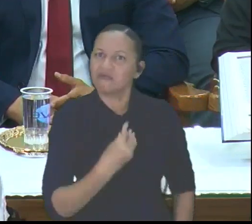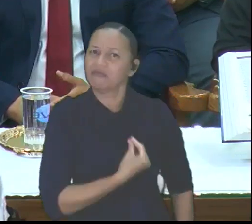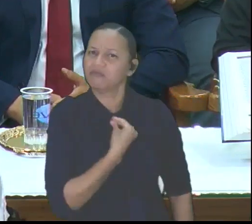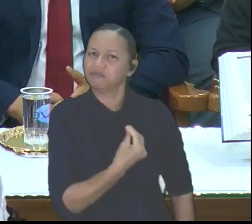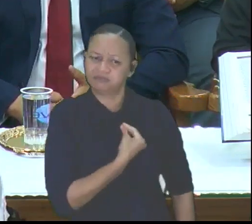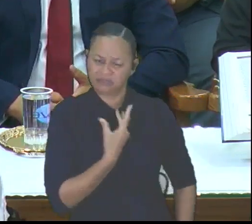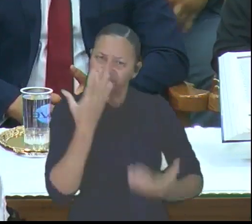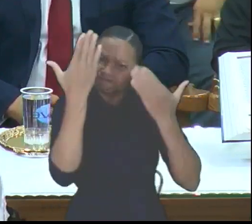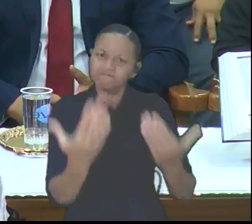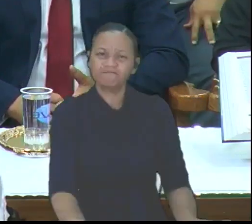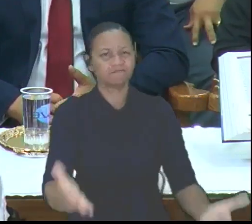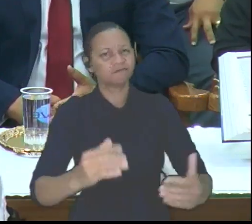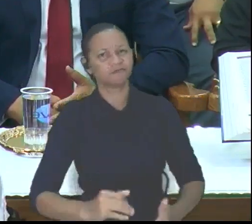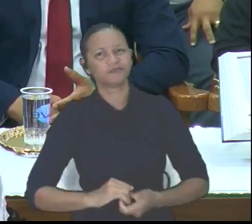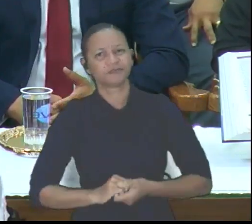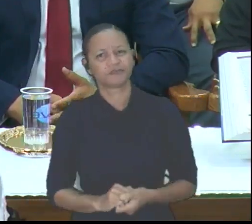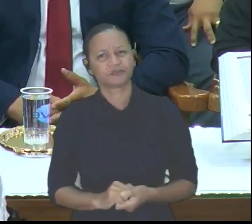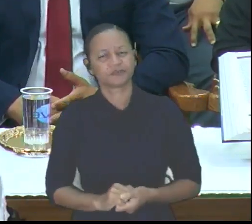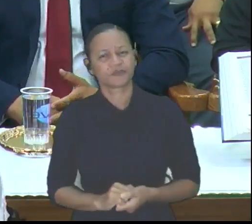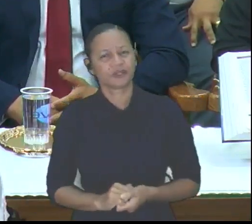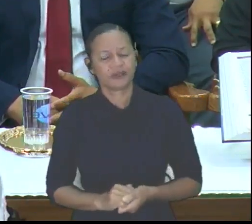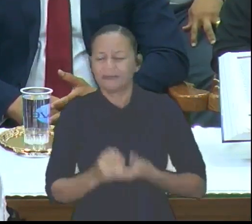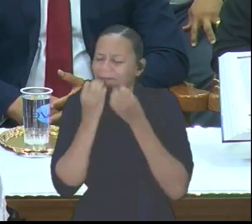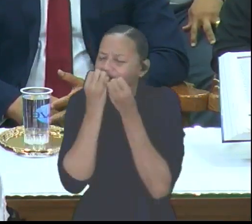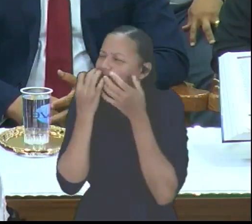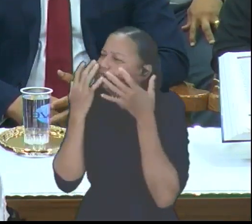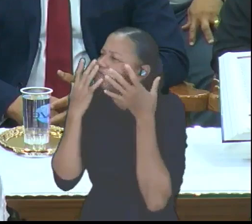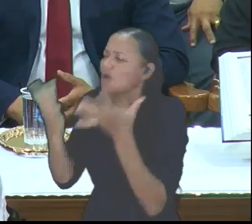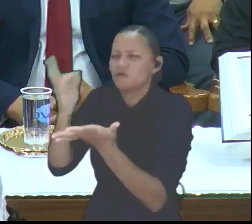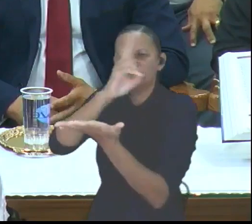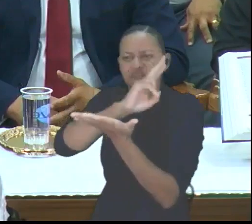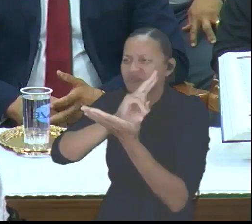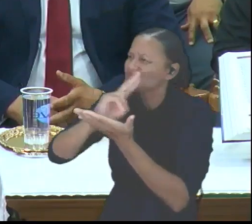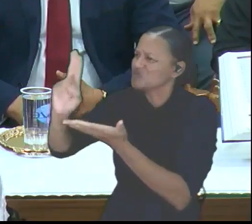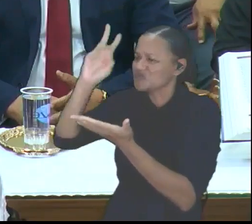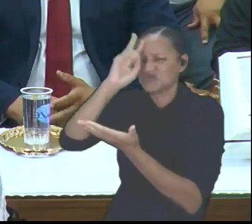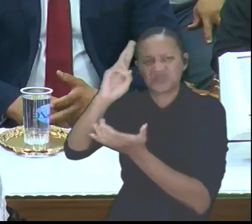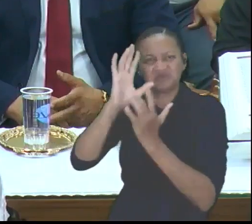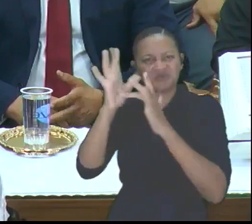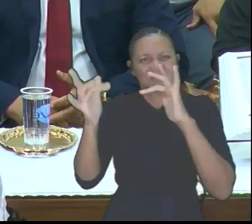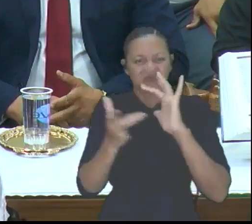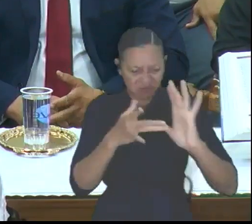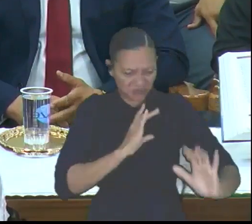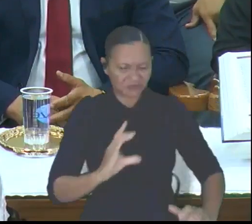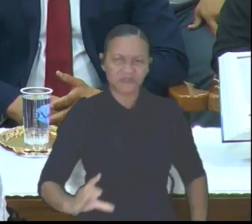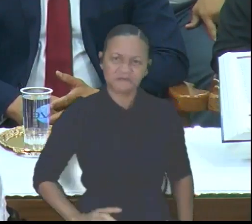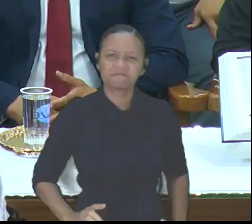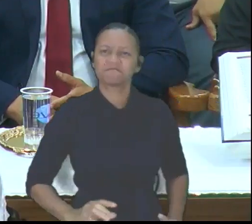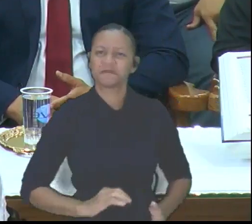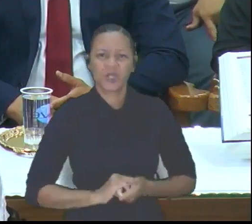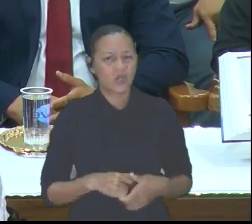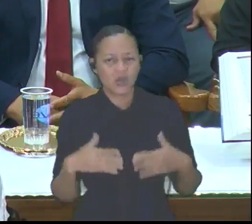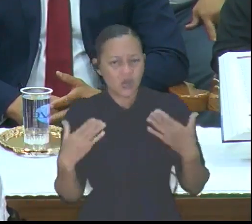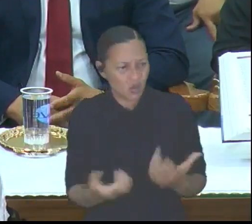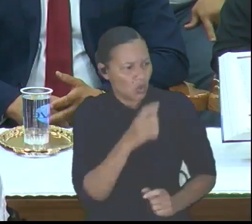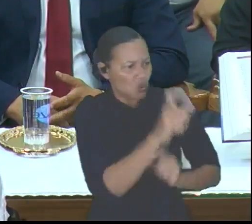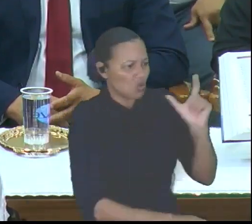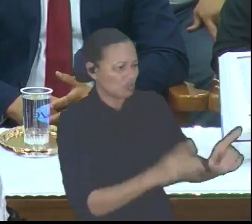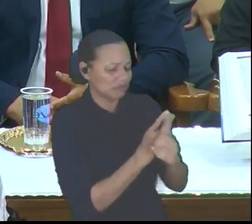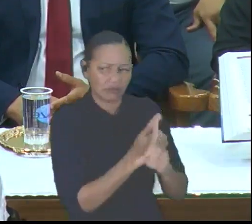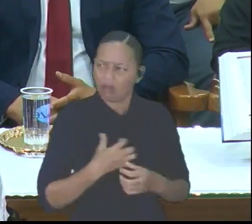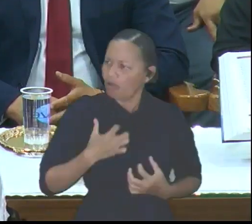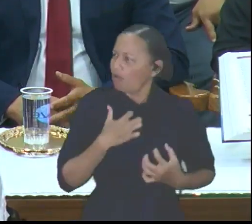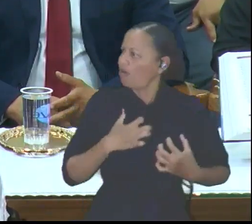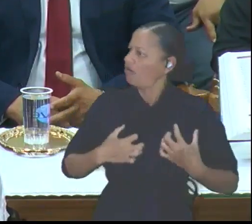tua existência. Amém. Bendito seja o nome do Senhor Jesus Cristo. Os discípulos se